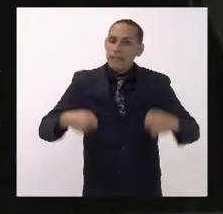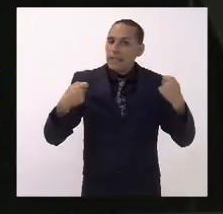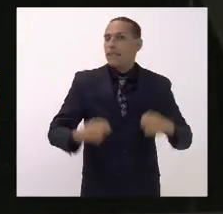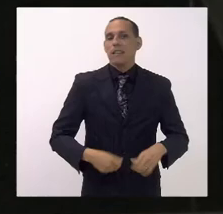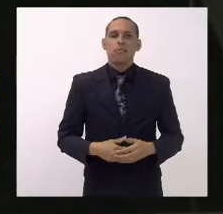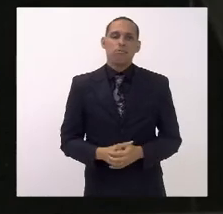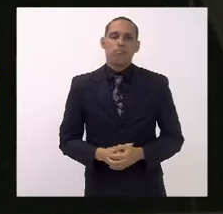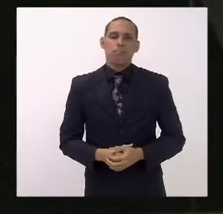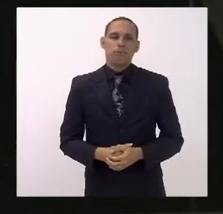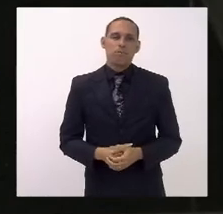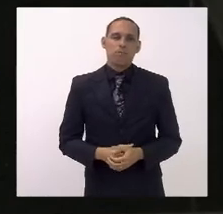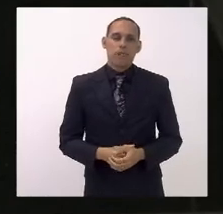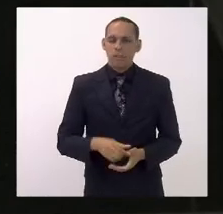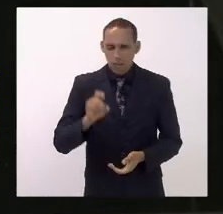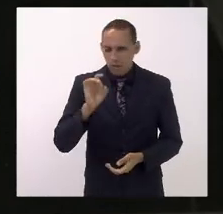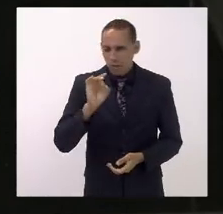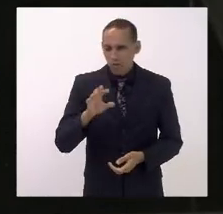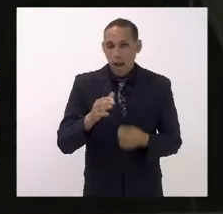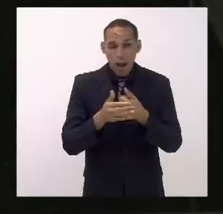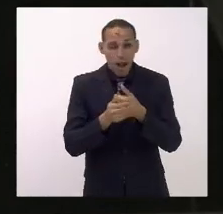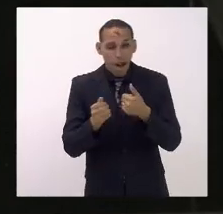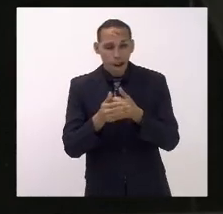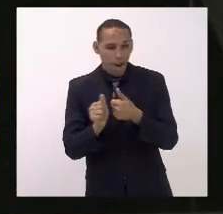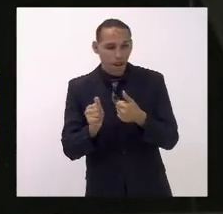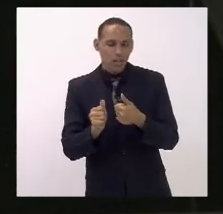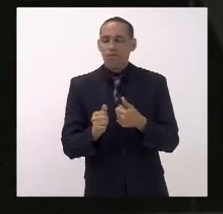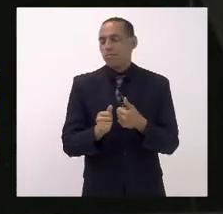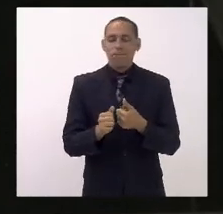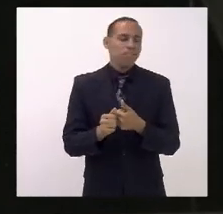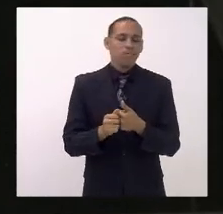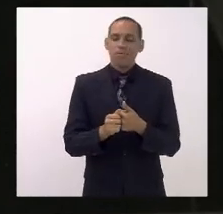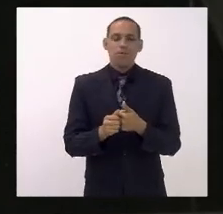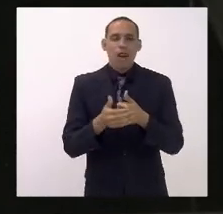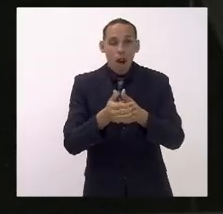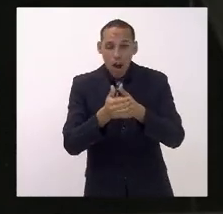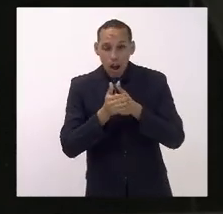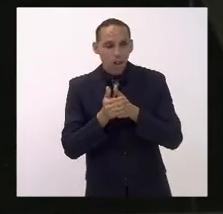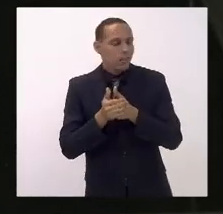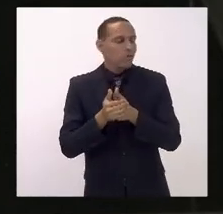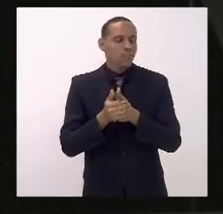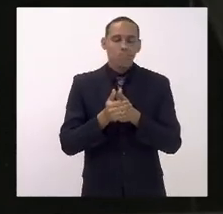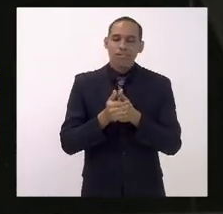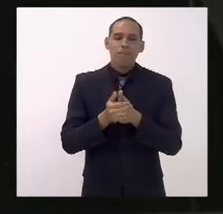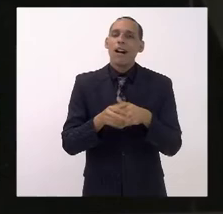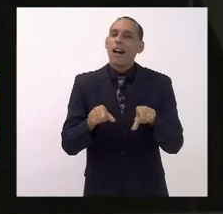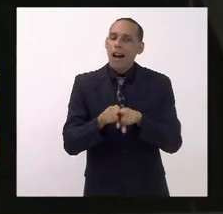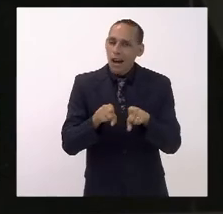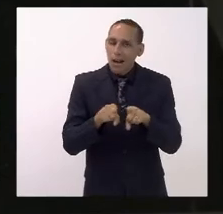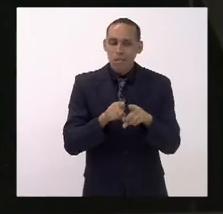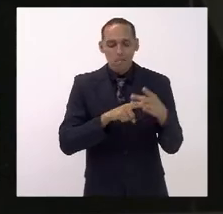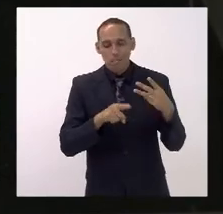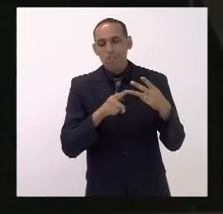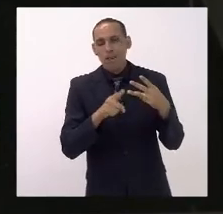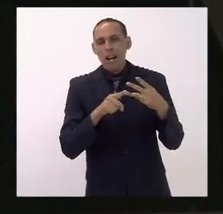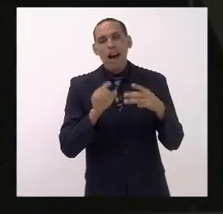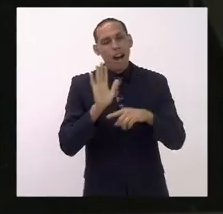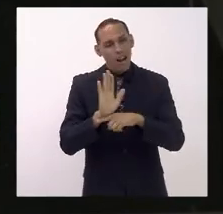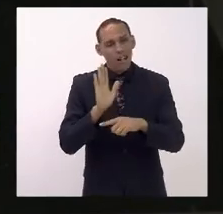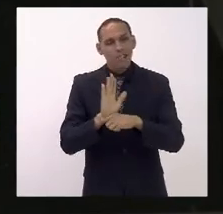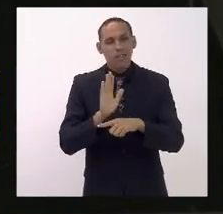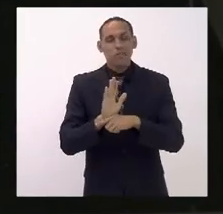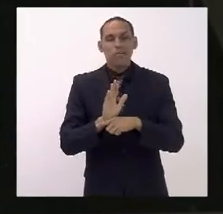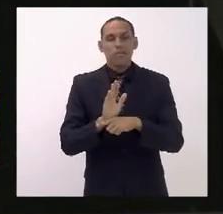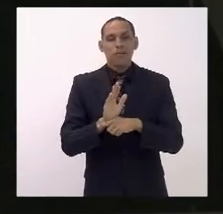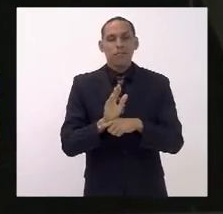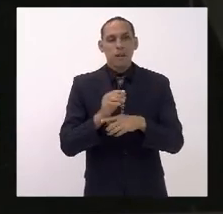é, não apenas do nosso carinho, do nosso acolhimento, mas também dessa ajuda tão fundamental para que